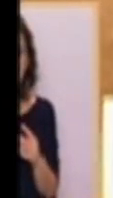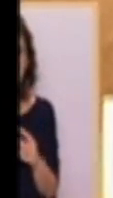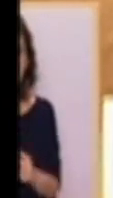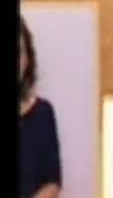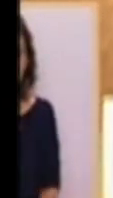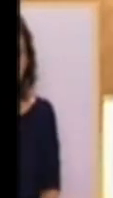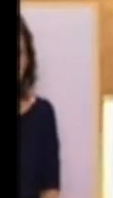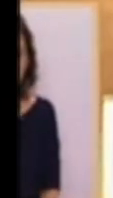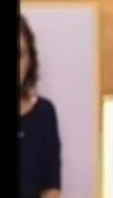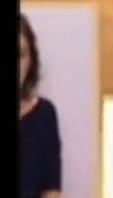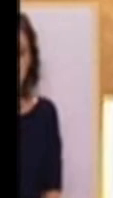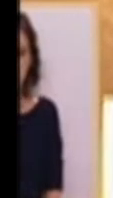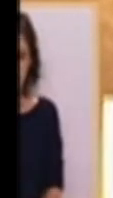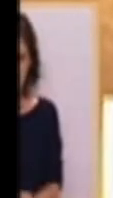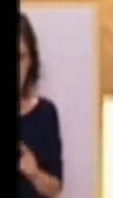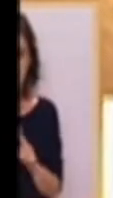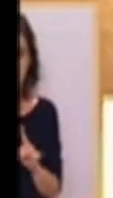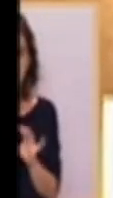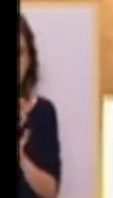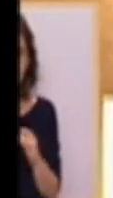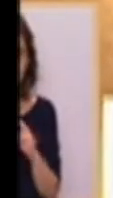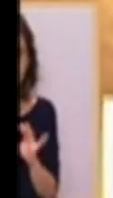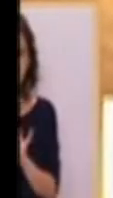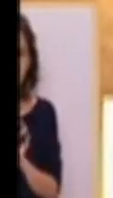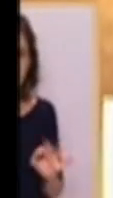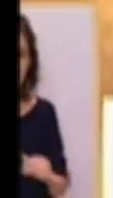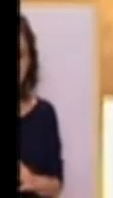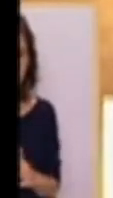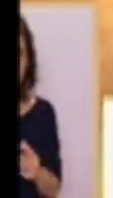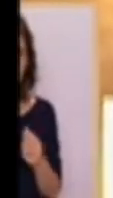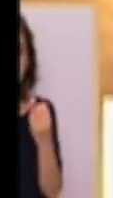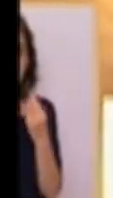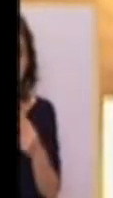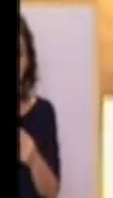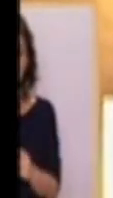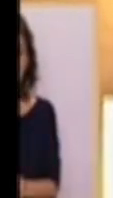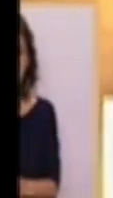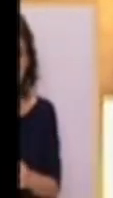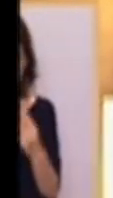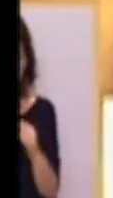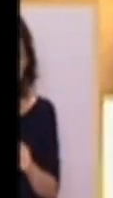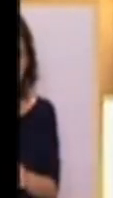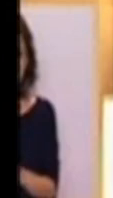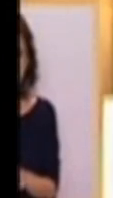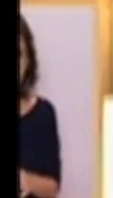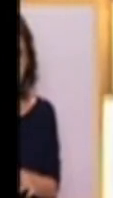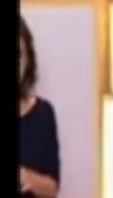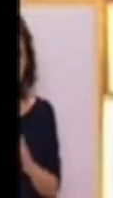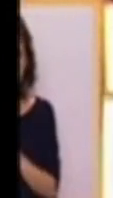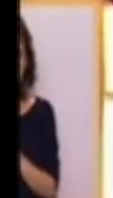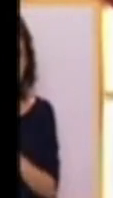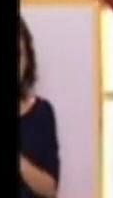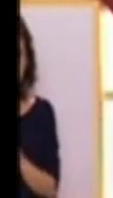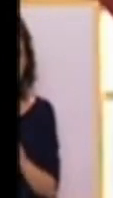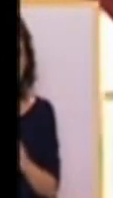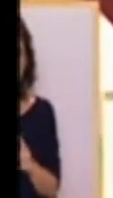A Judy Garland. Foi um espetáculo absolutamente maravilhoso, com uma encenação brilhante do Filipe Lafiere, em que esta mulher